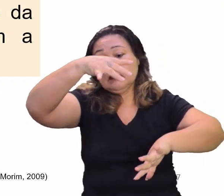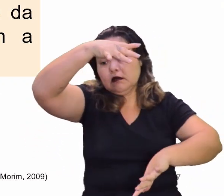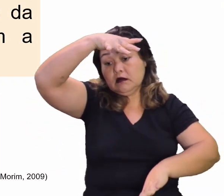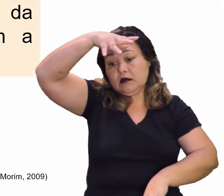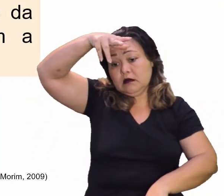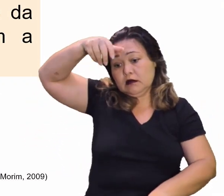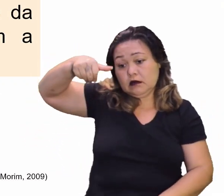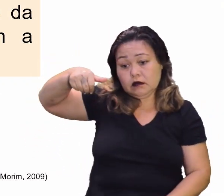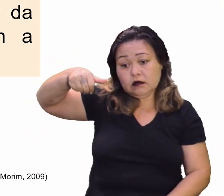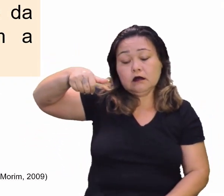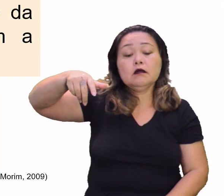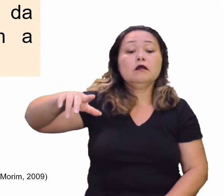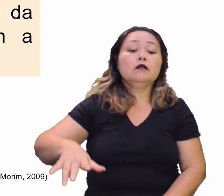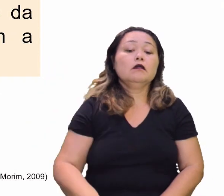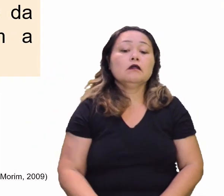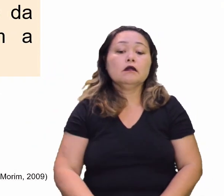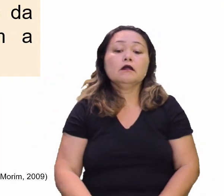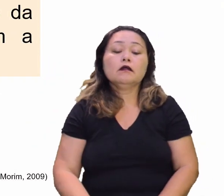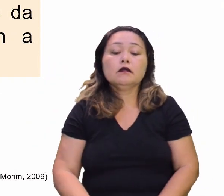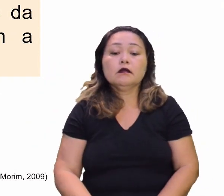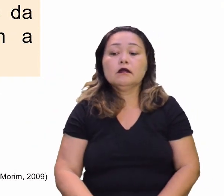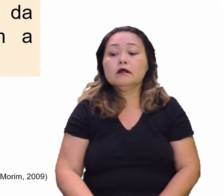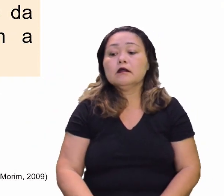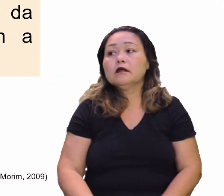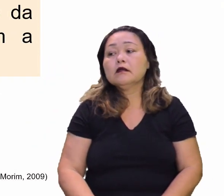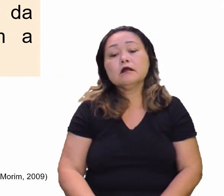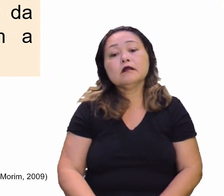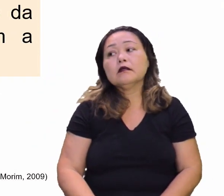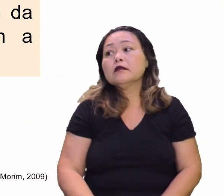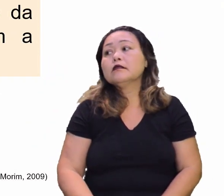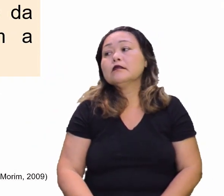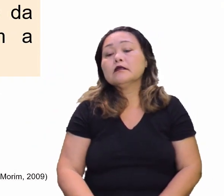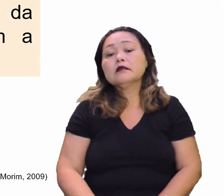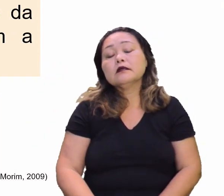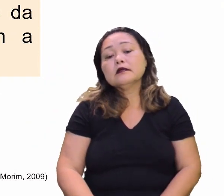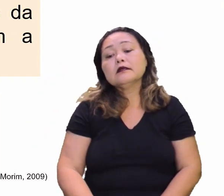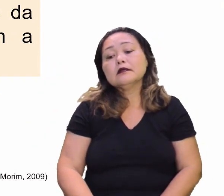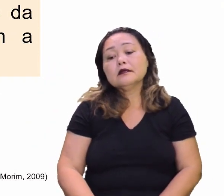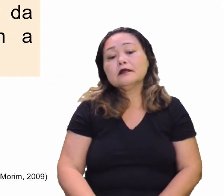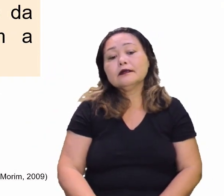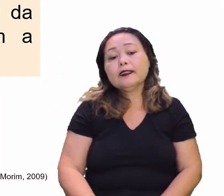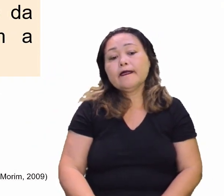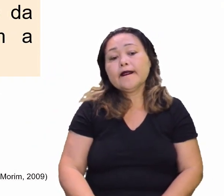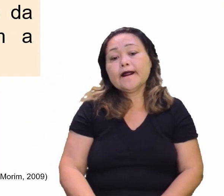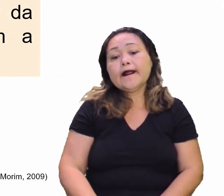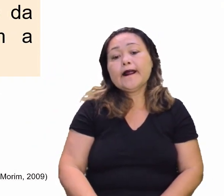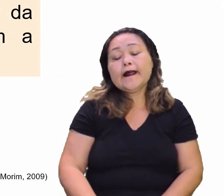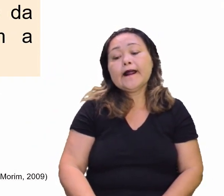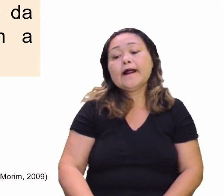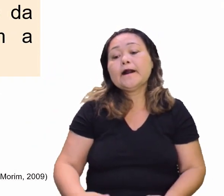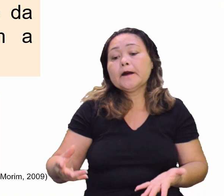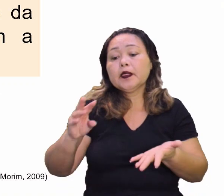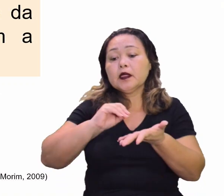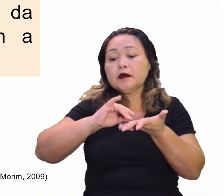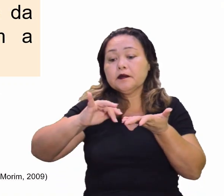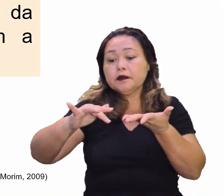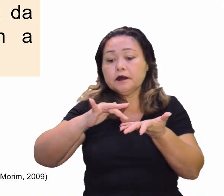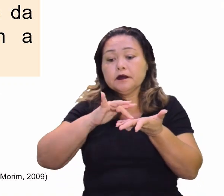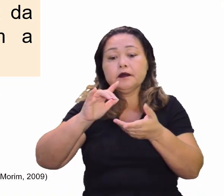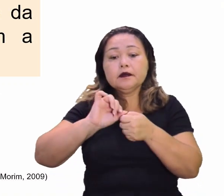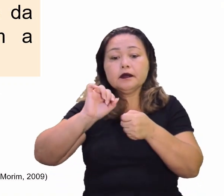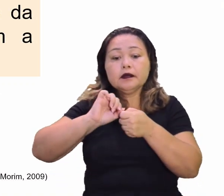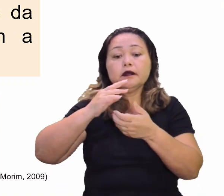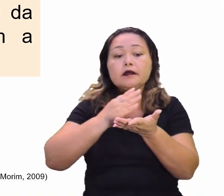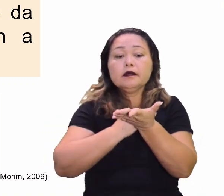Grosso. É isso, Rogério? Correto, professor. Bem, então o ciclo telegráfico, os trabalhos iniciaram no ano